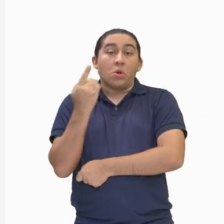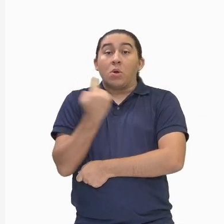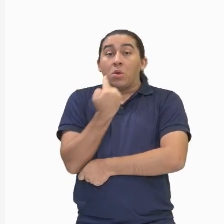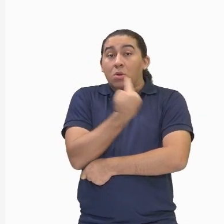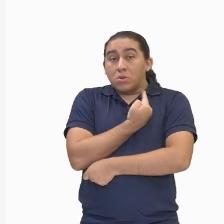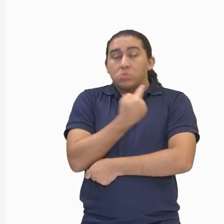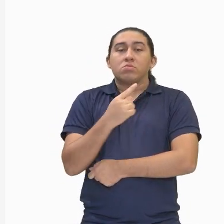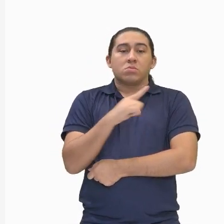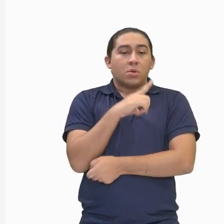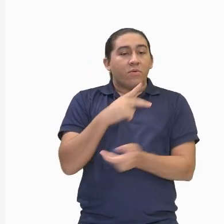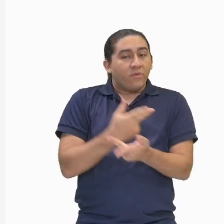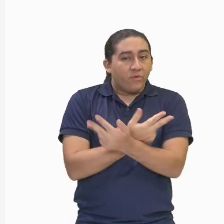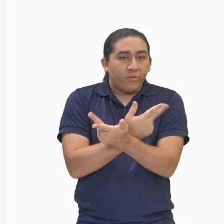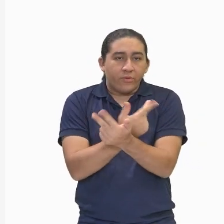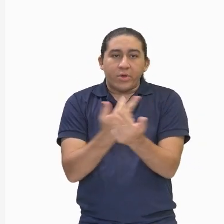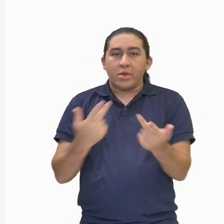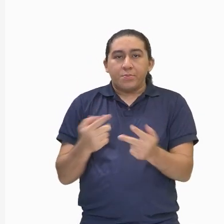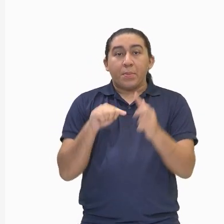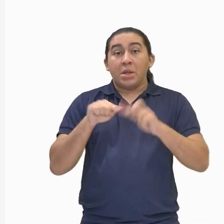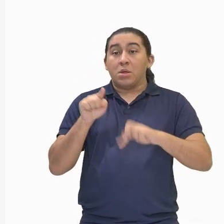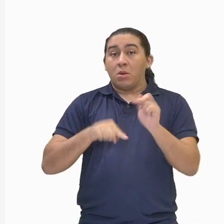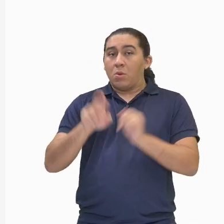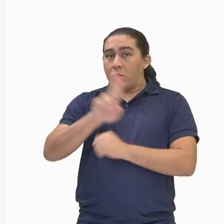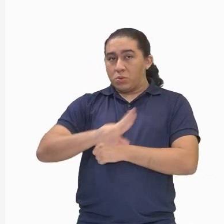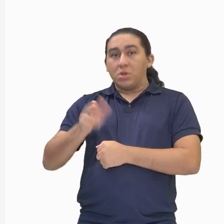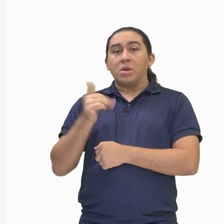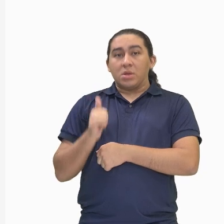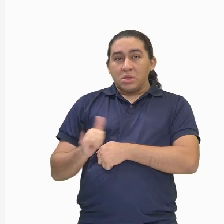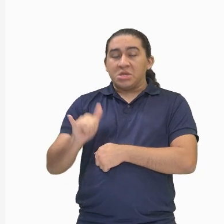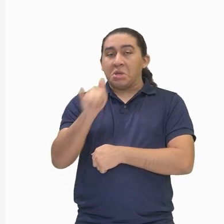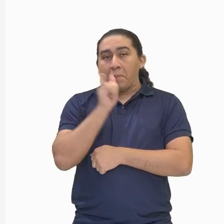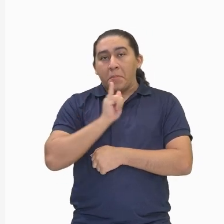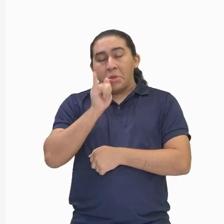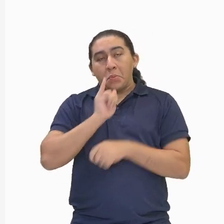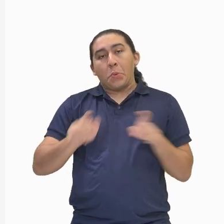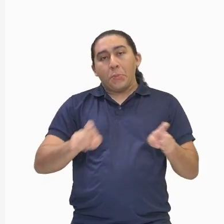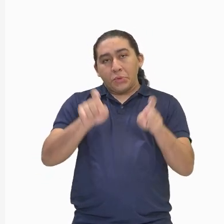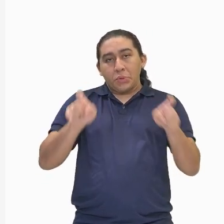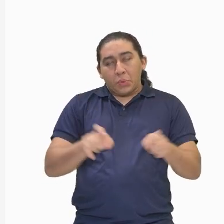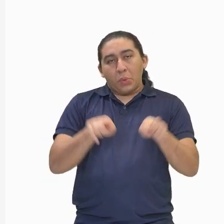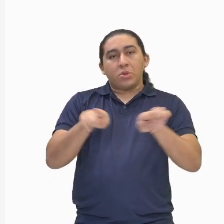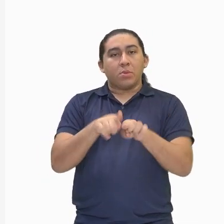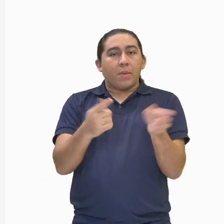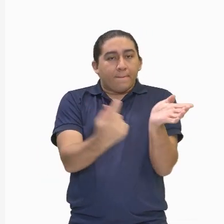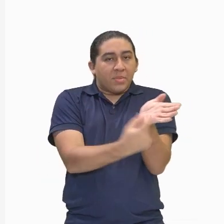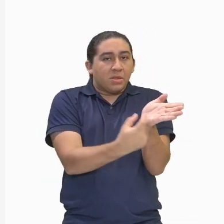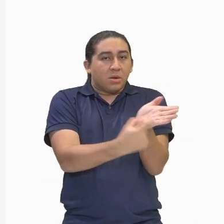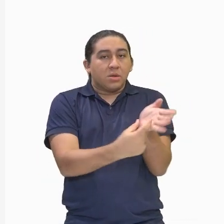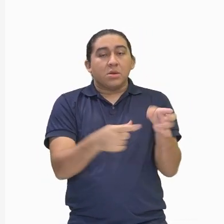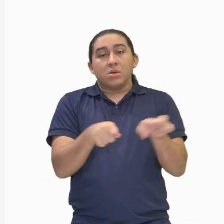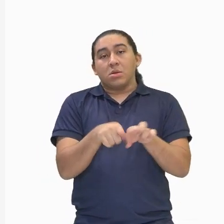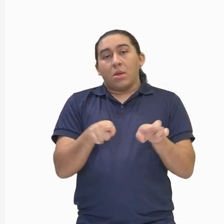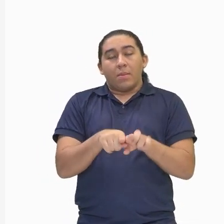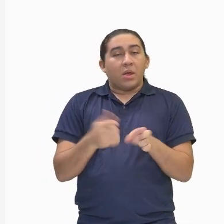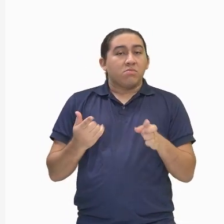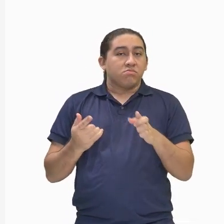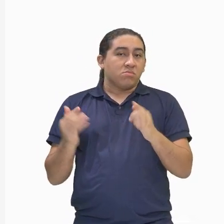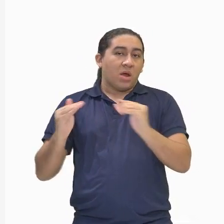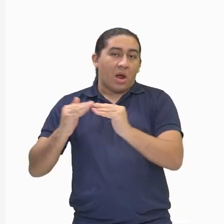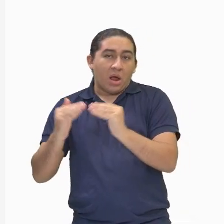funcionam aí com a energia elétrica, computadores, baterias,